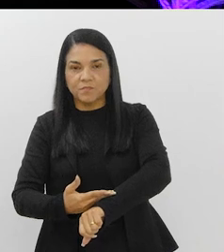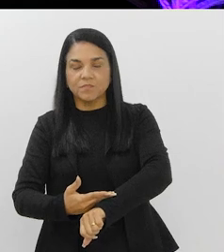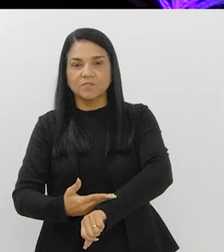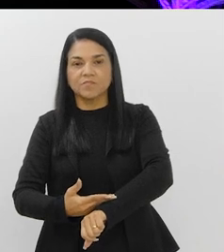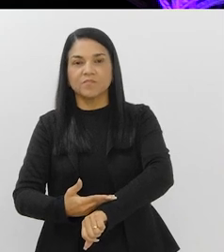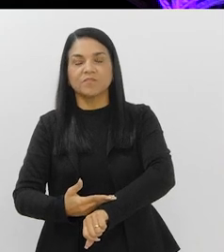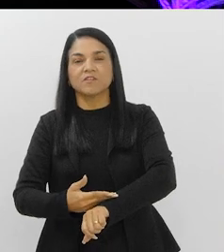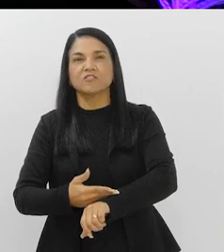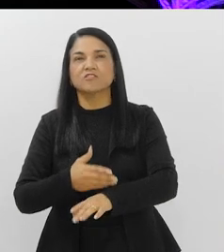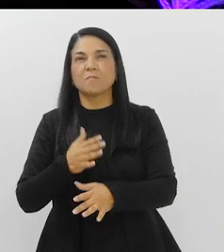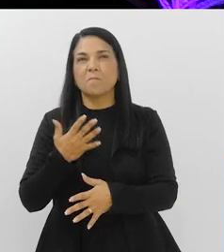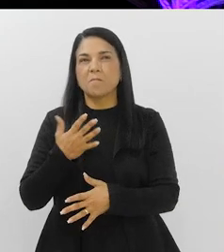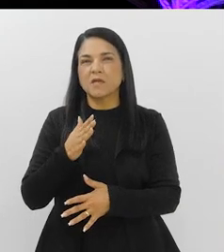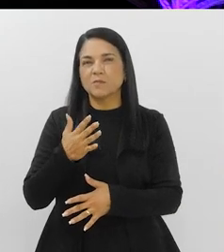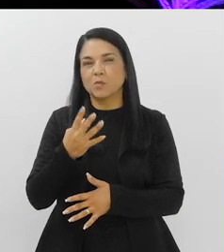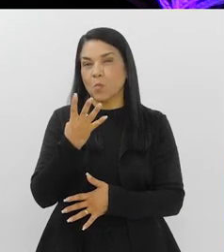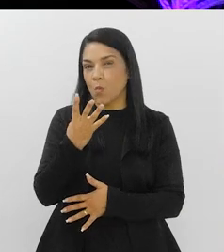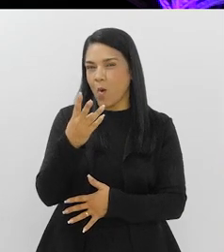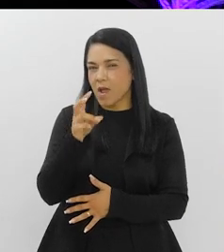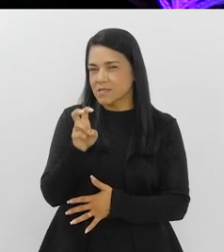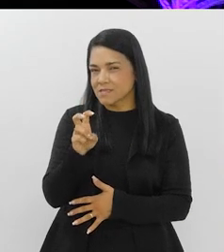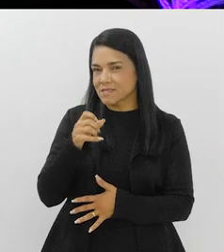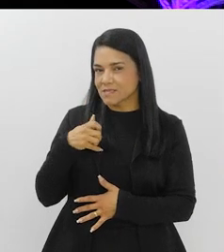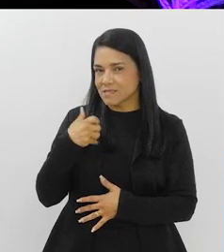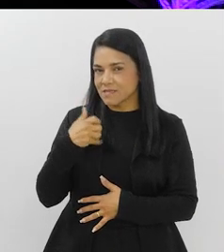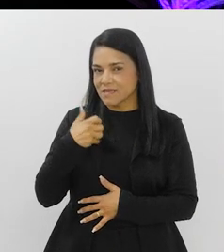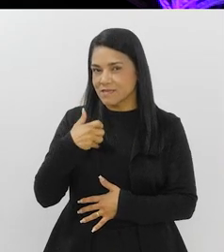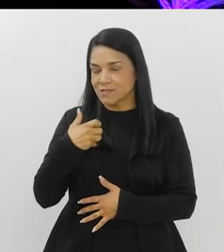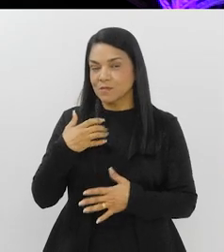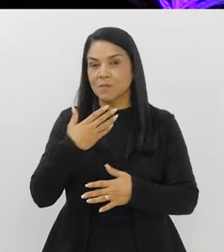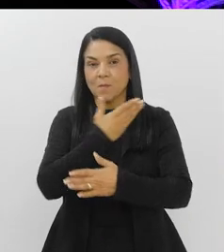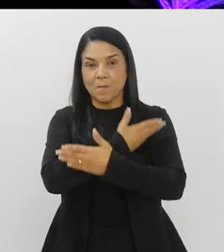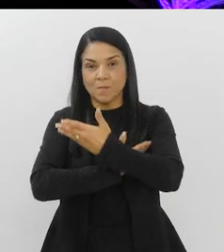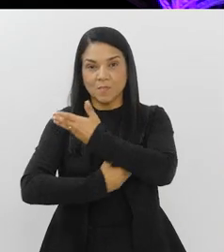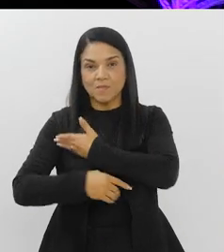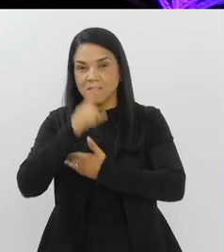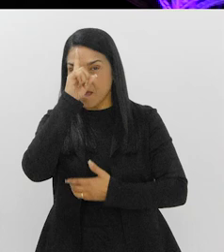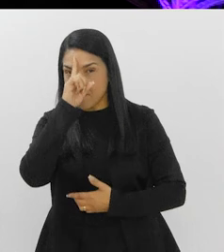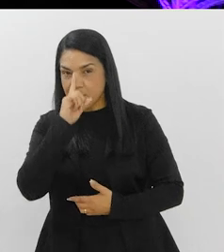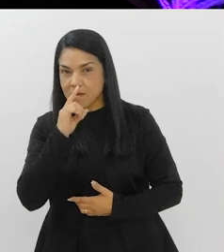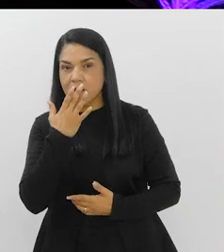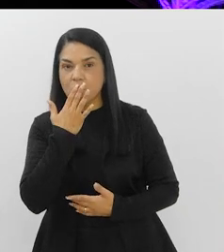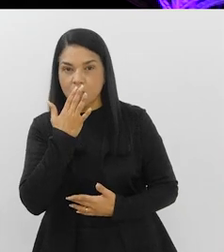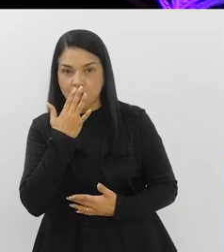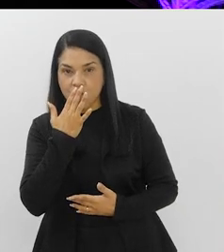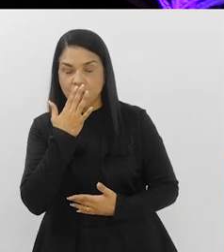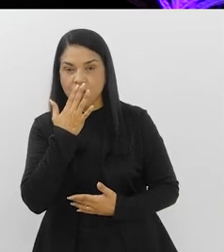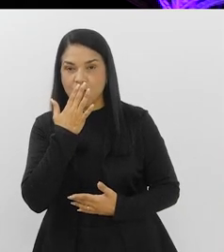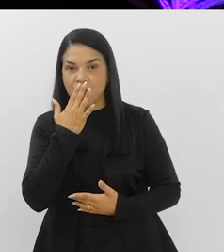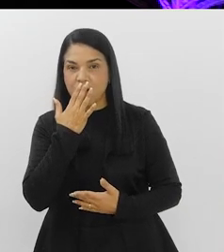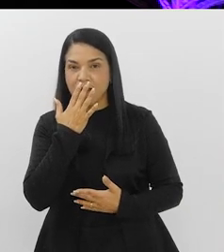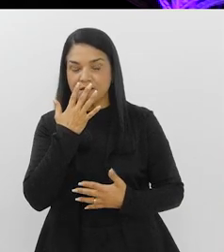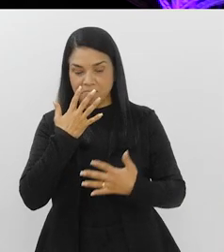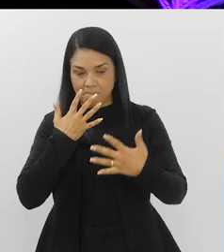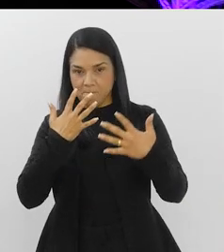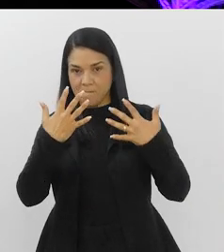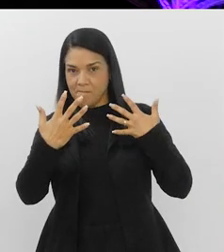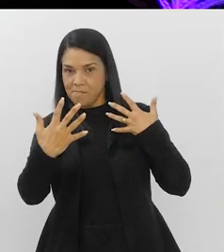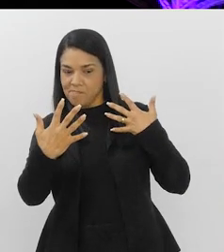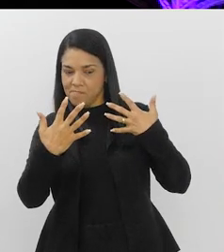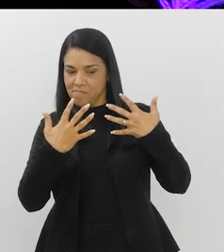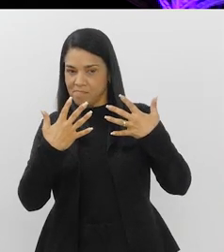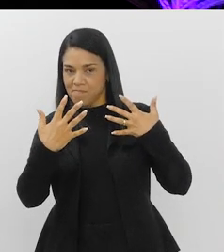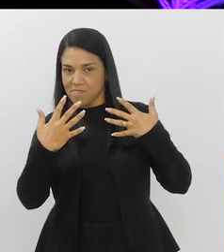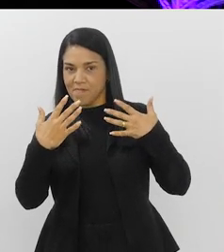branca já chegando nos seus 45 anos tô com a blusa amarela Tomara que ela contraste aqui com